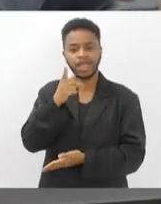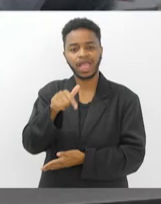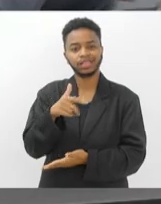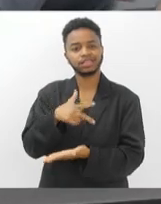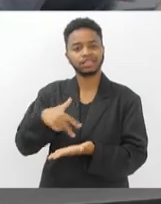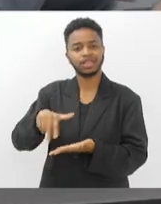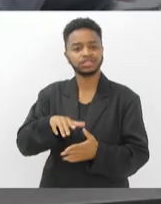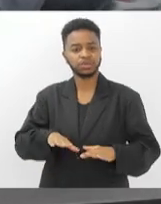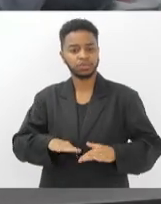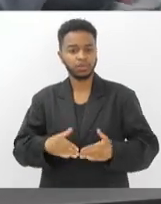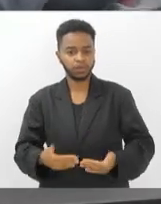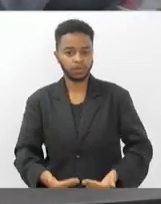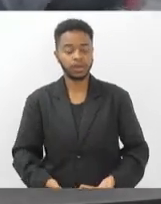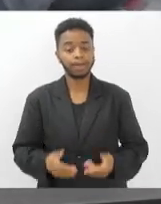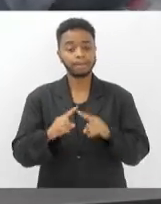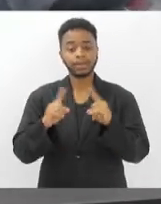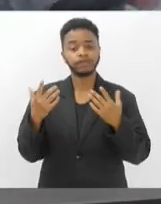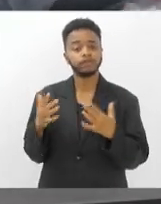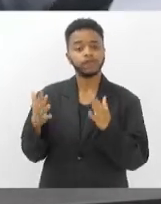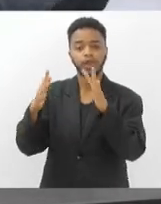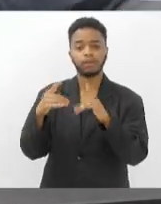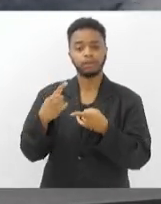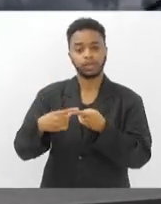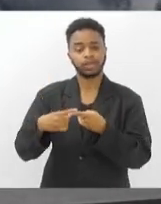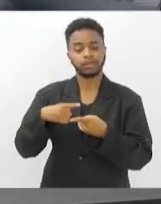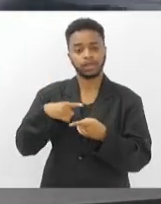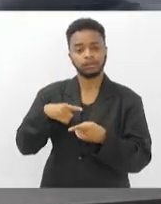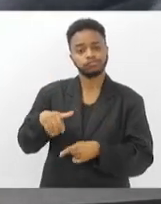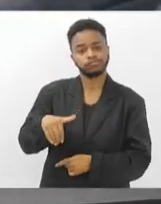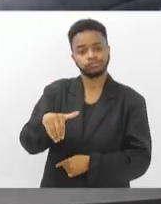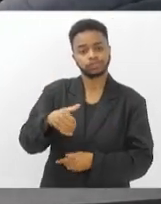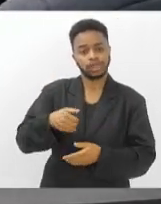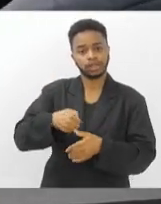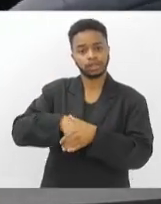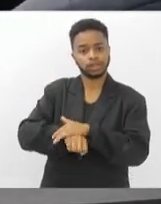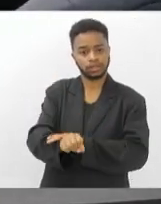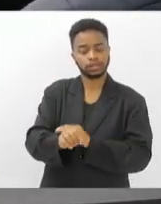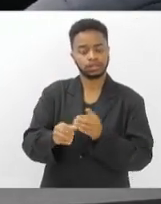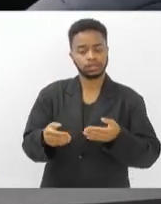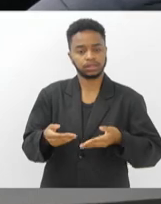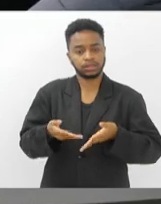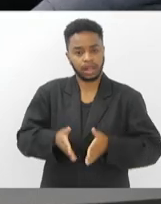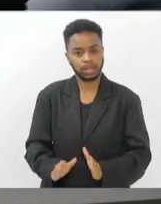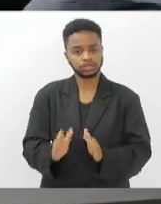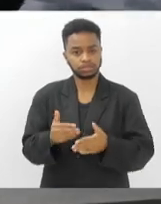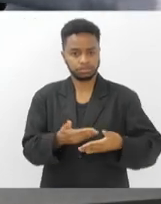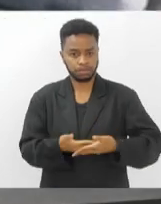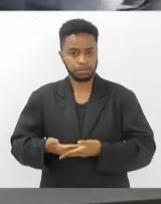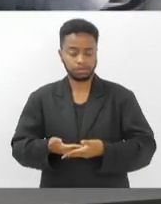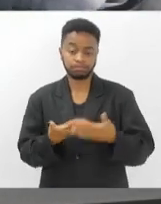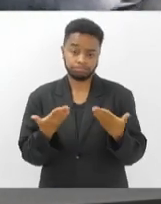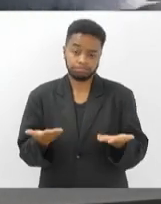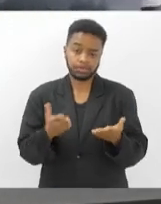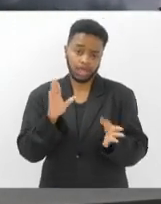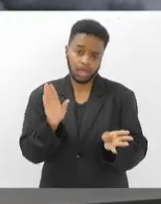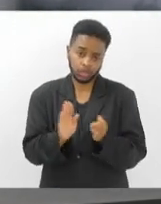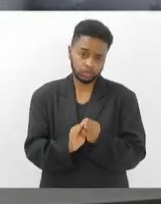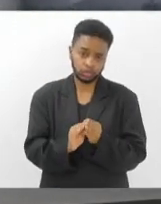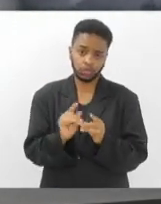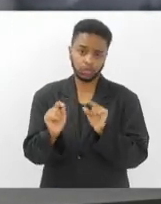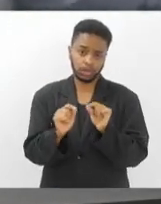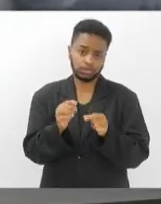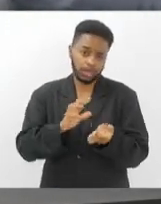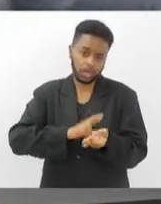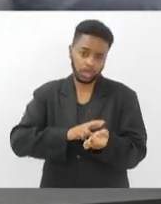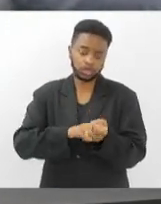e, no fundo, celebrando o bebê que vem aí. Né? E, em suma, no ritmo,